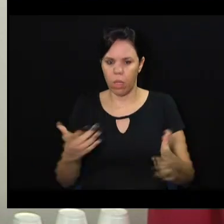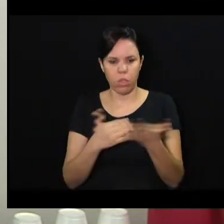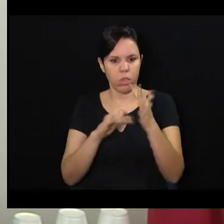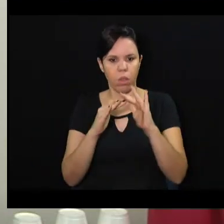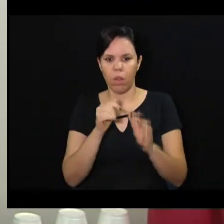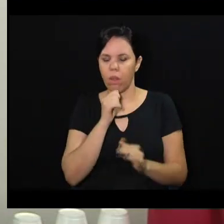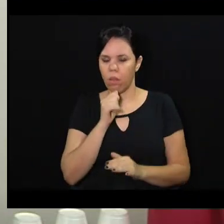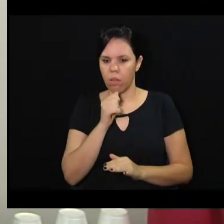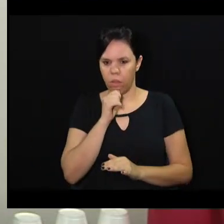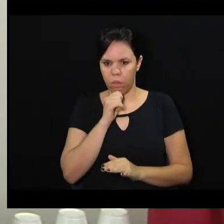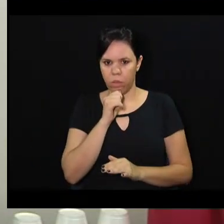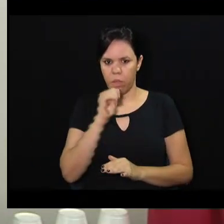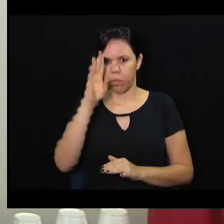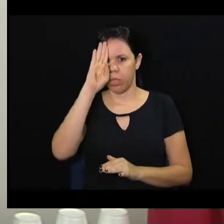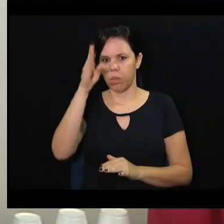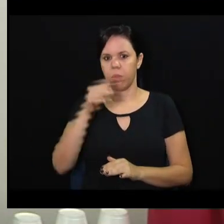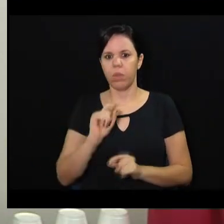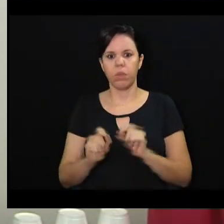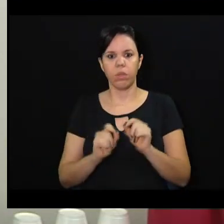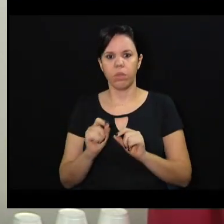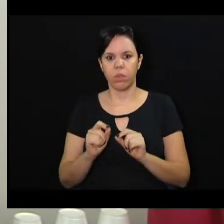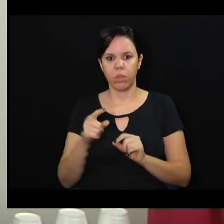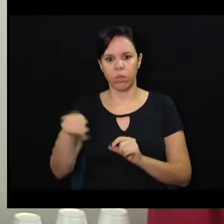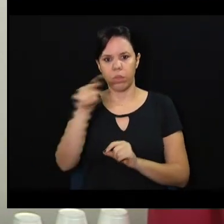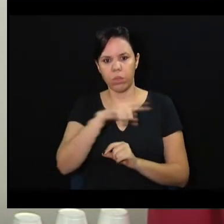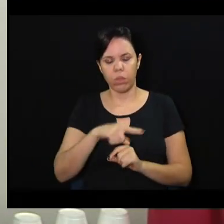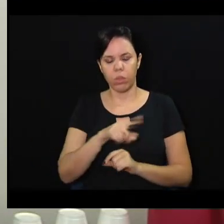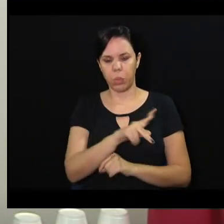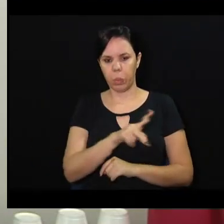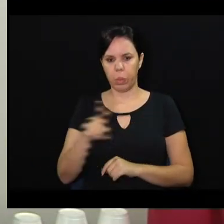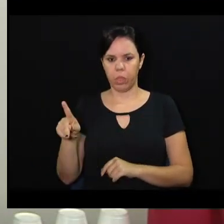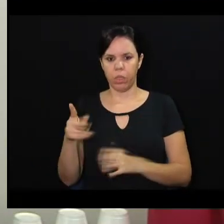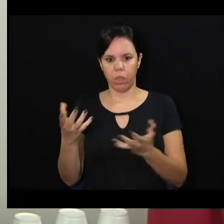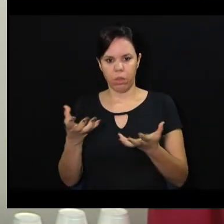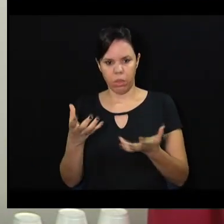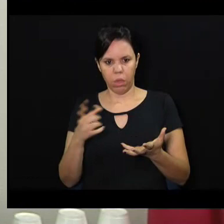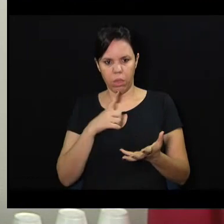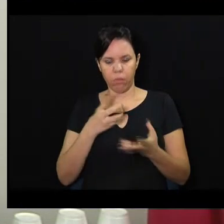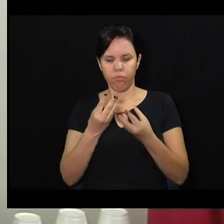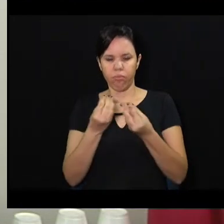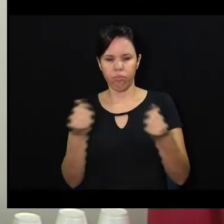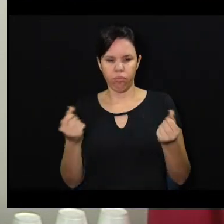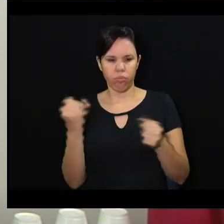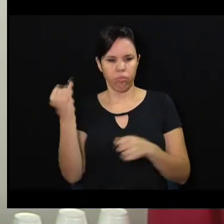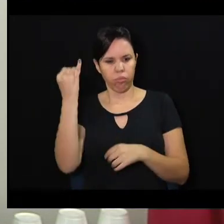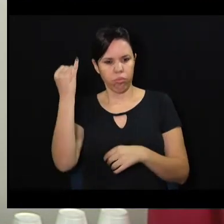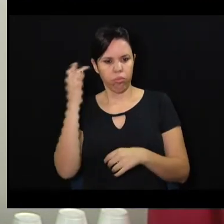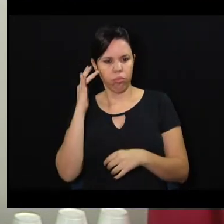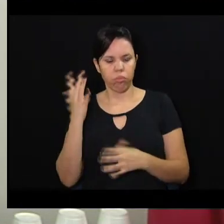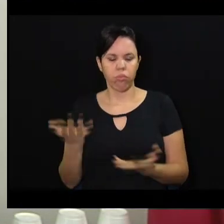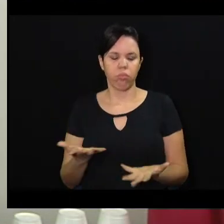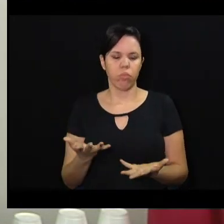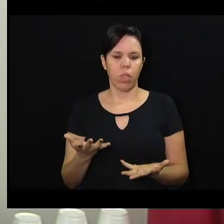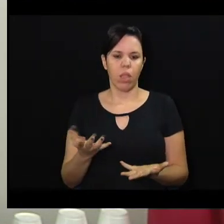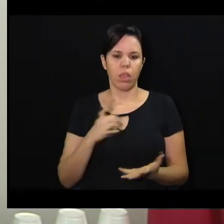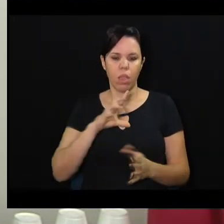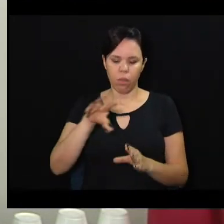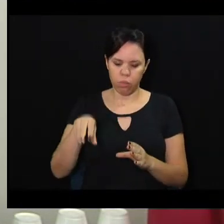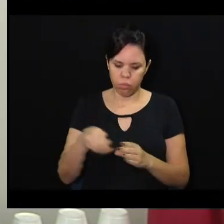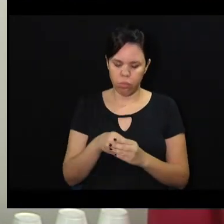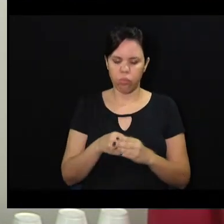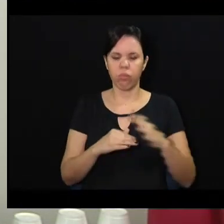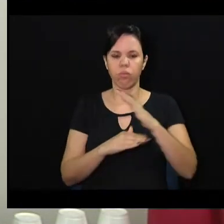ainda, principalmente para que os seus presidentes se sensibilizem da importância de instaurar as escolas do Legislativo nos